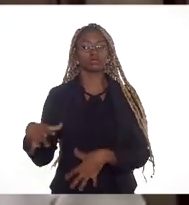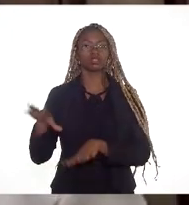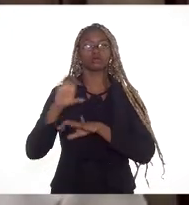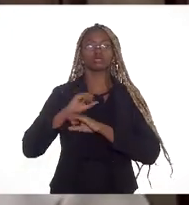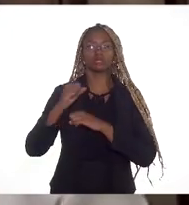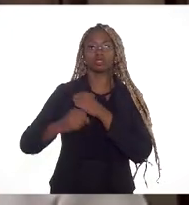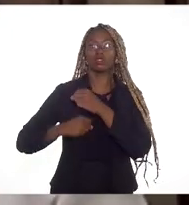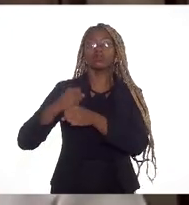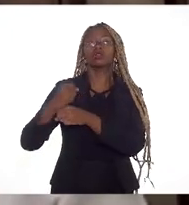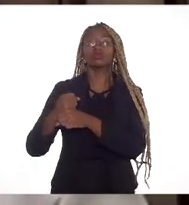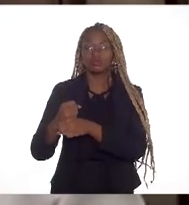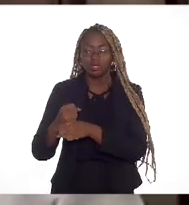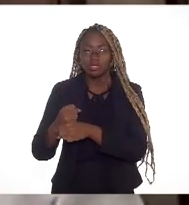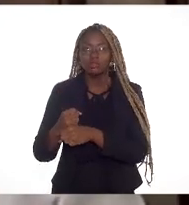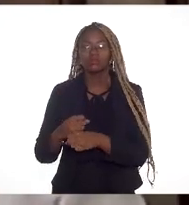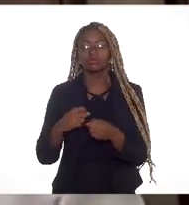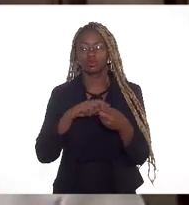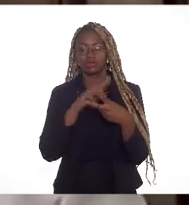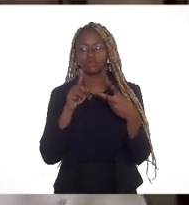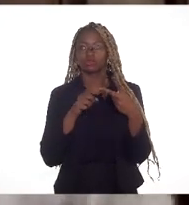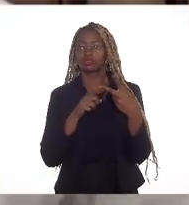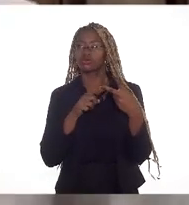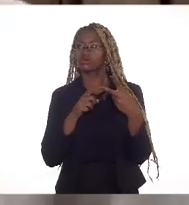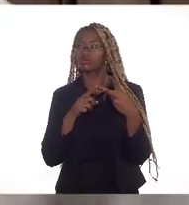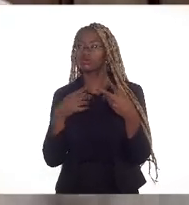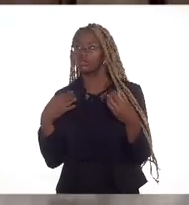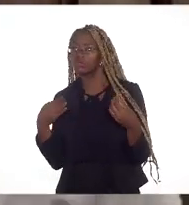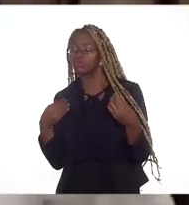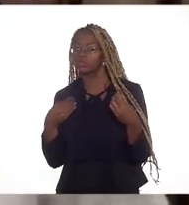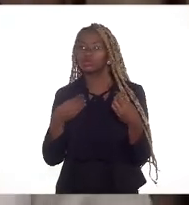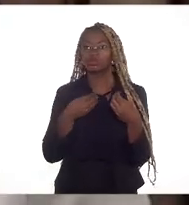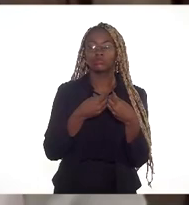que vem. Segundo,